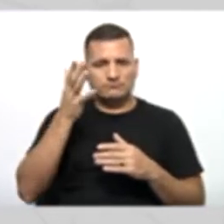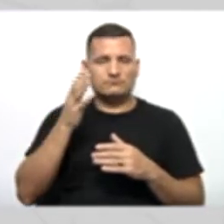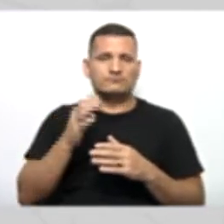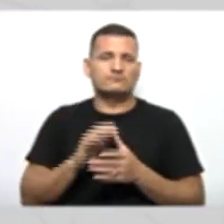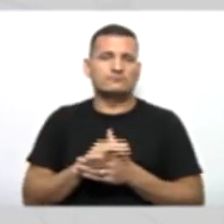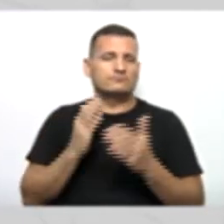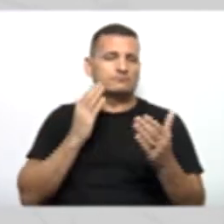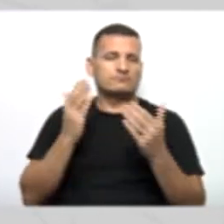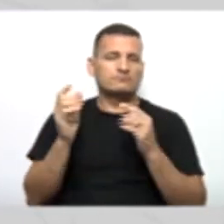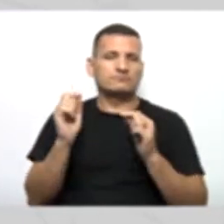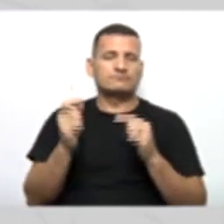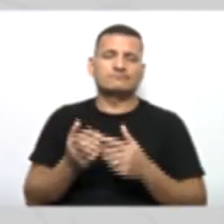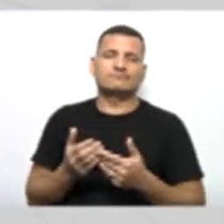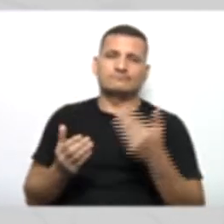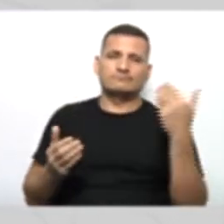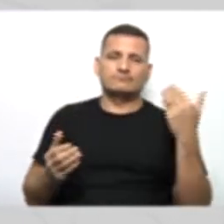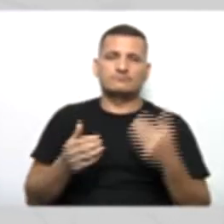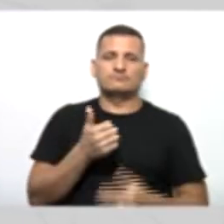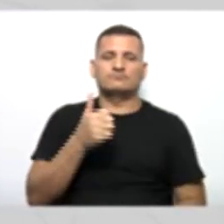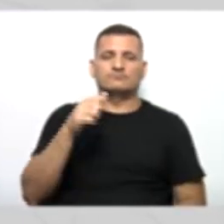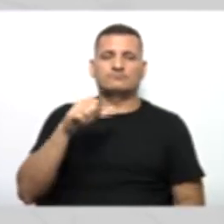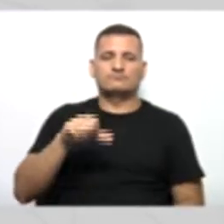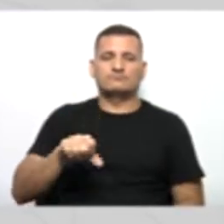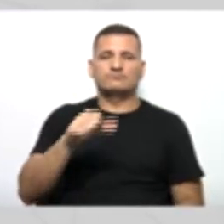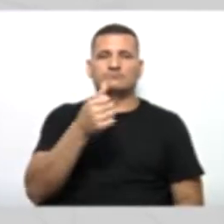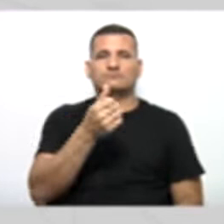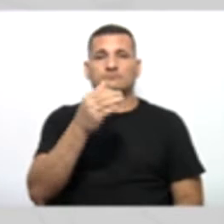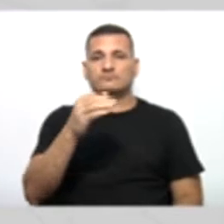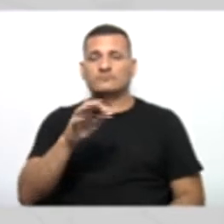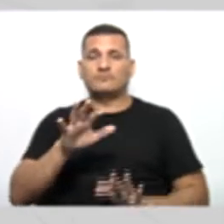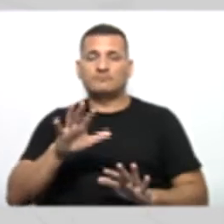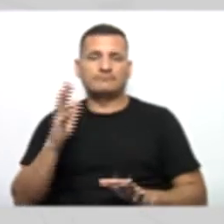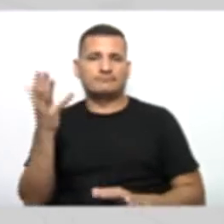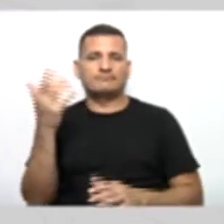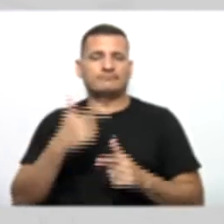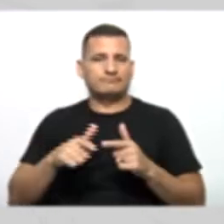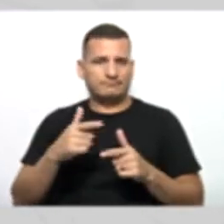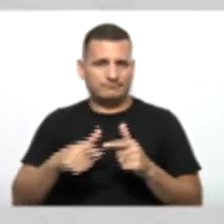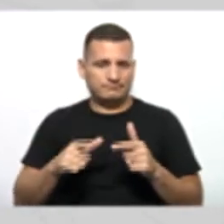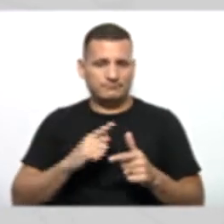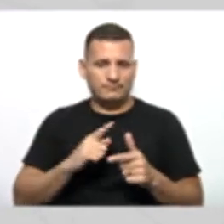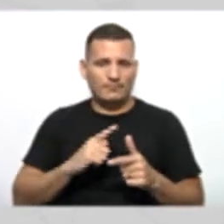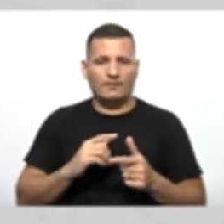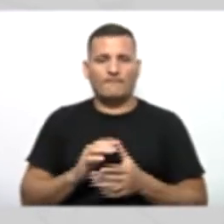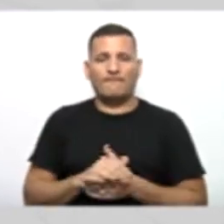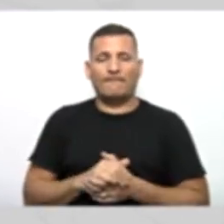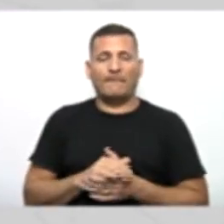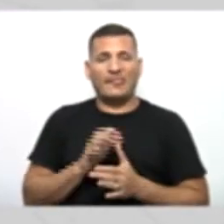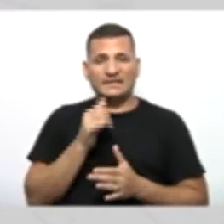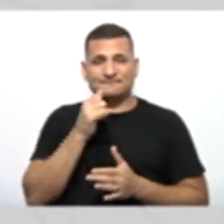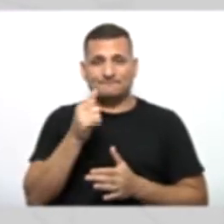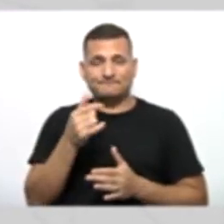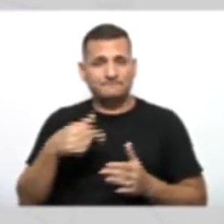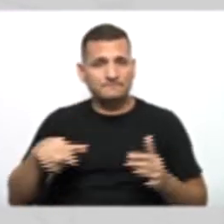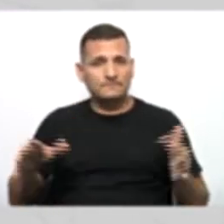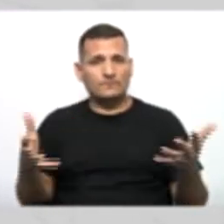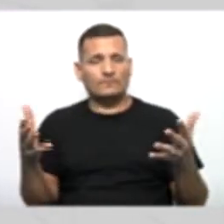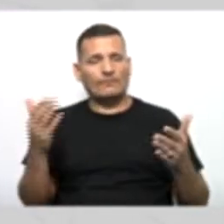antes de 1960, ainda temos muitos problemas a resolver. Bom, se nós formos comparar hoje